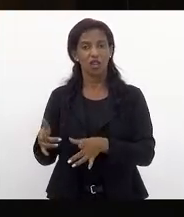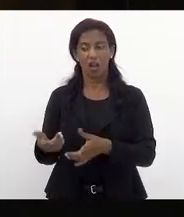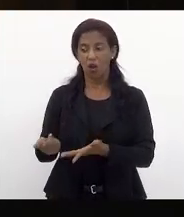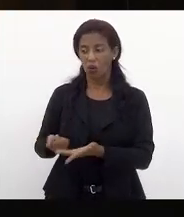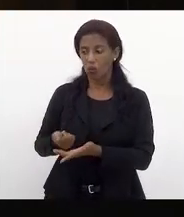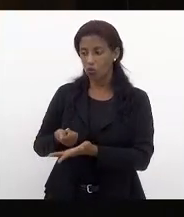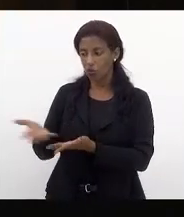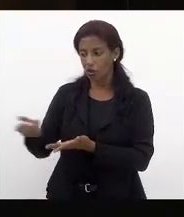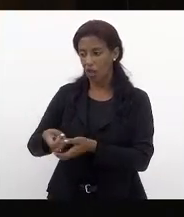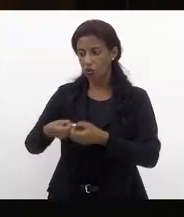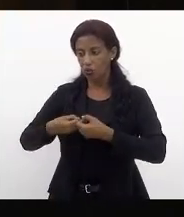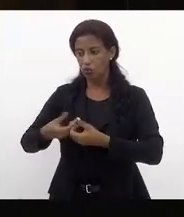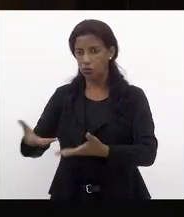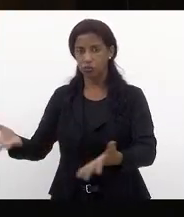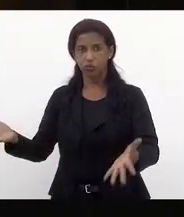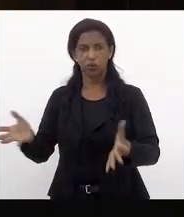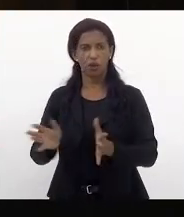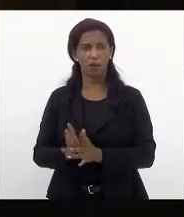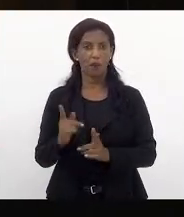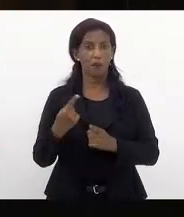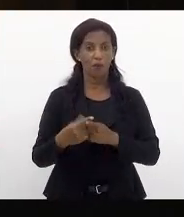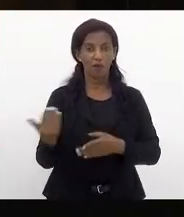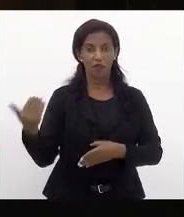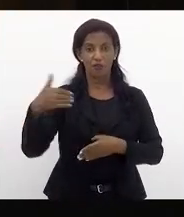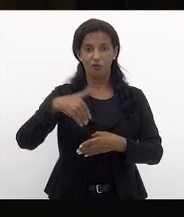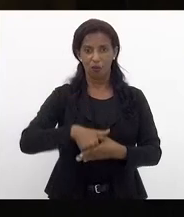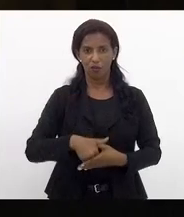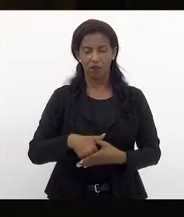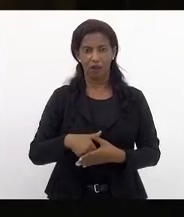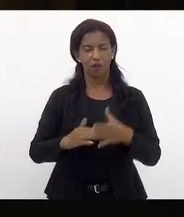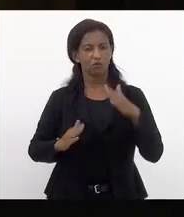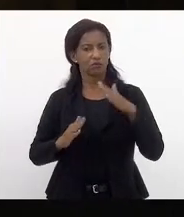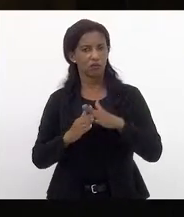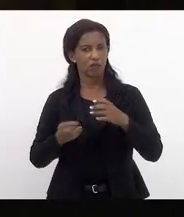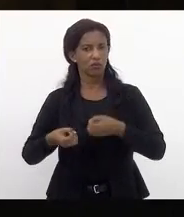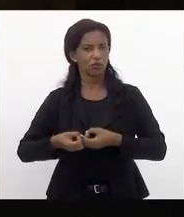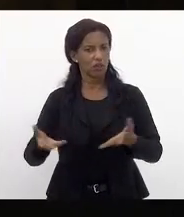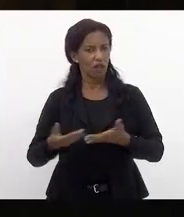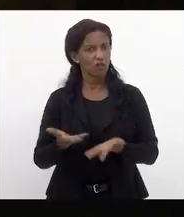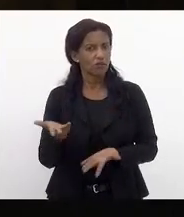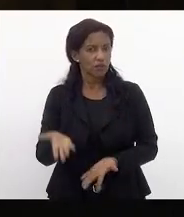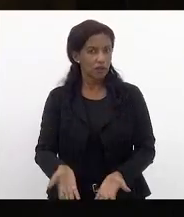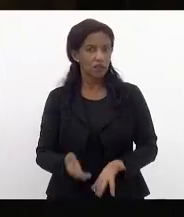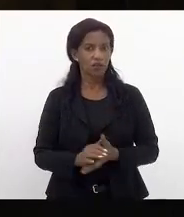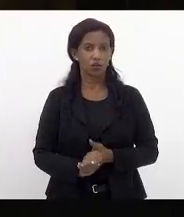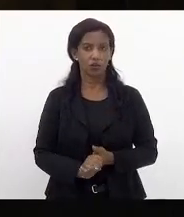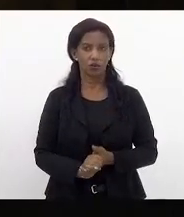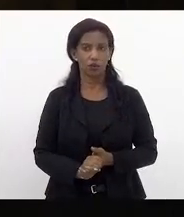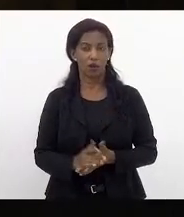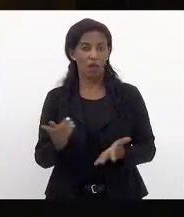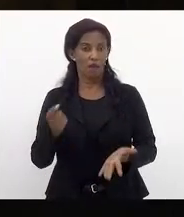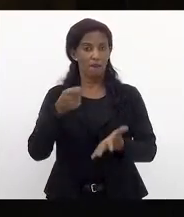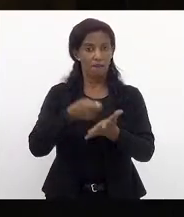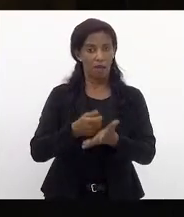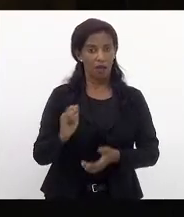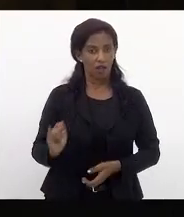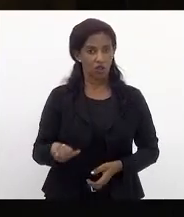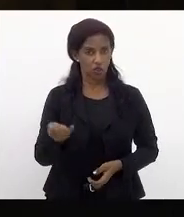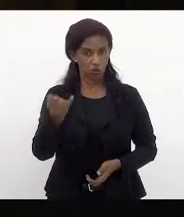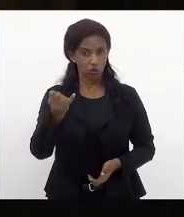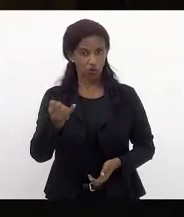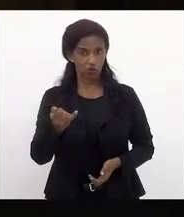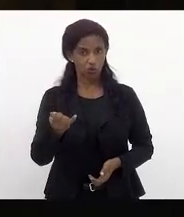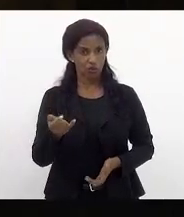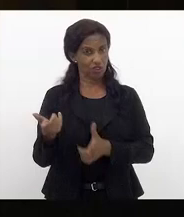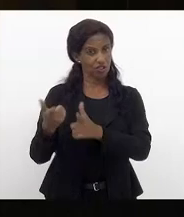financeiras correrem solto? Porque votar um teto de gastos nas despesas primárias é isso. Opa, pagar juros e serviços da